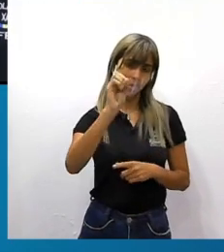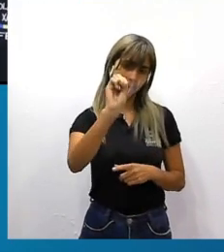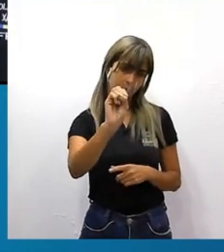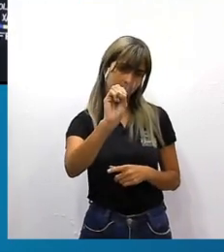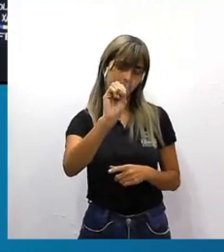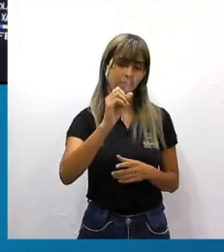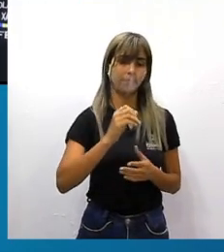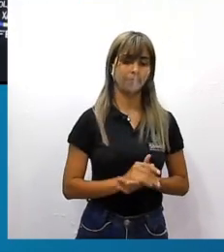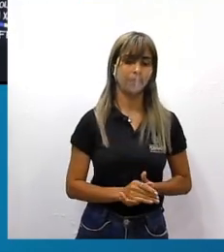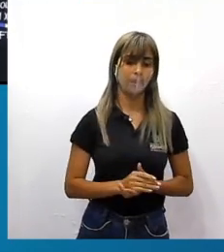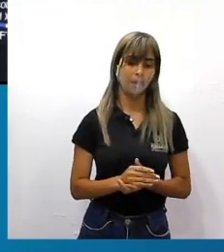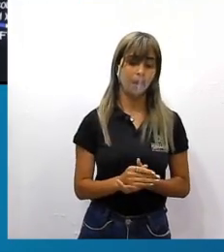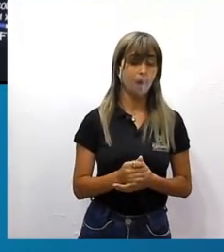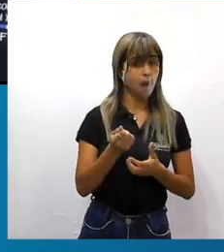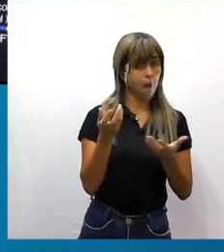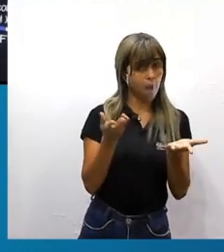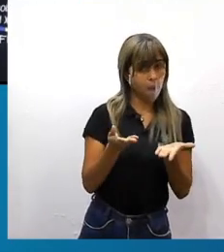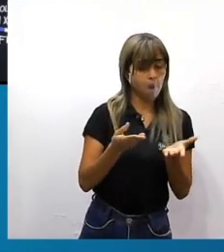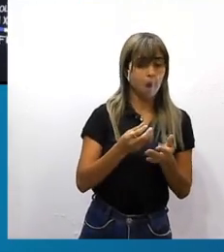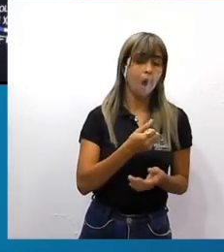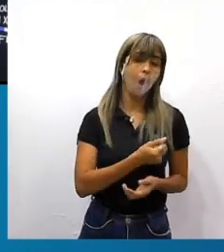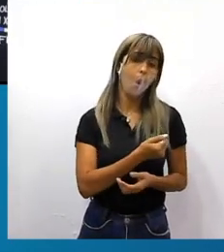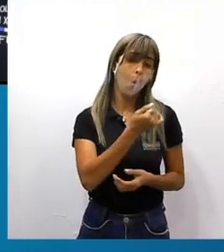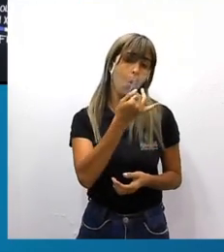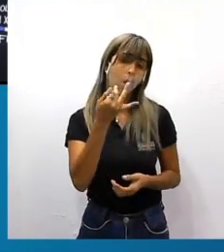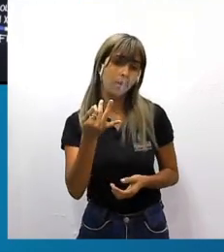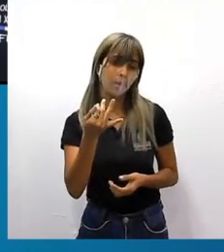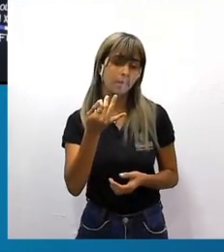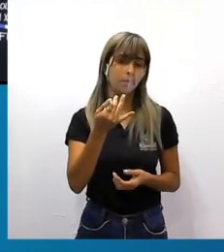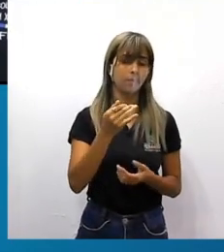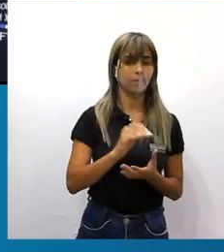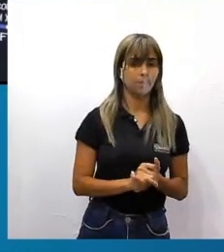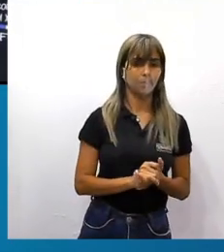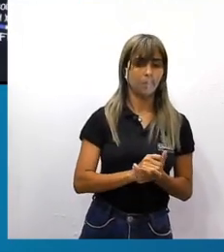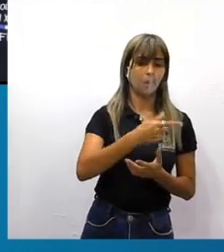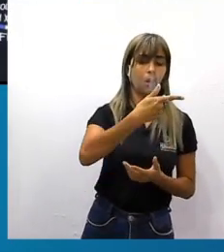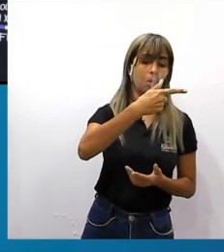80 centavos. Agora, a quantidade desse extrato de tomate,